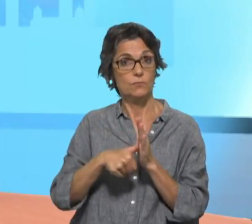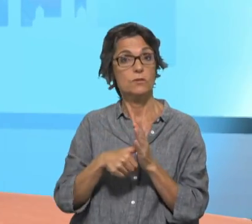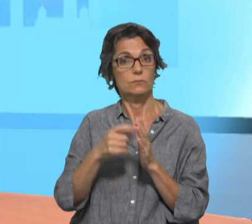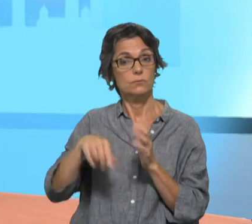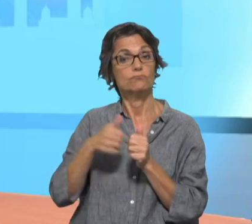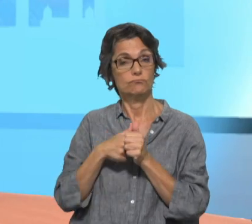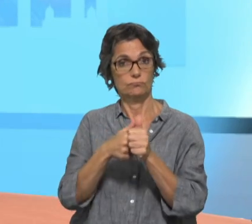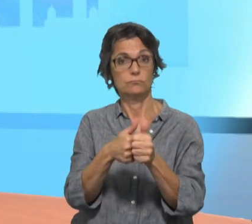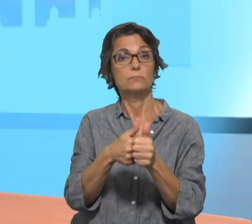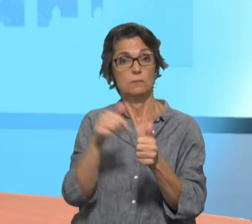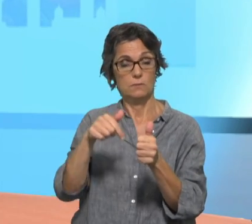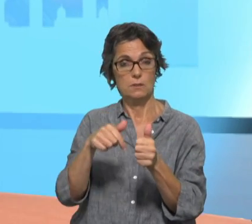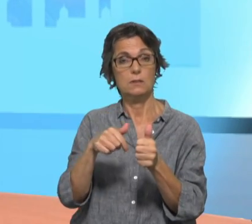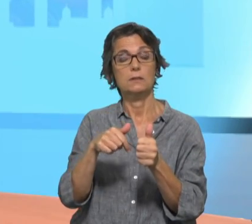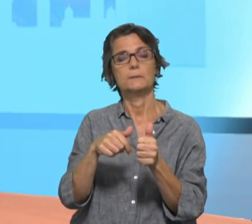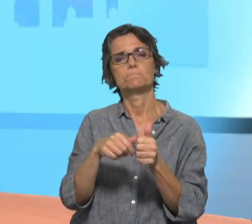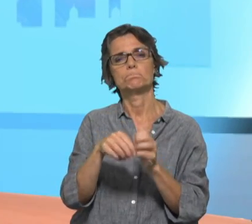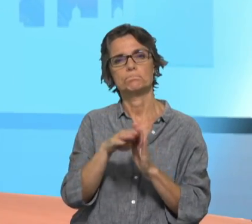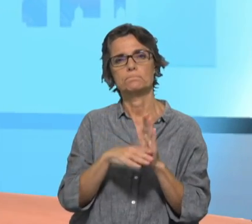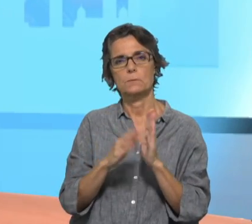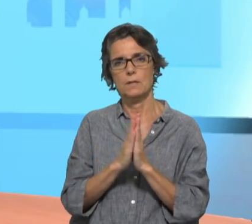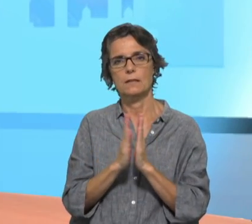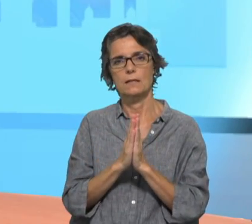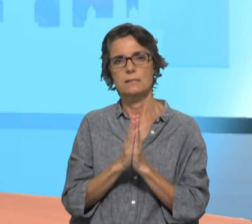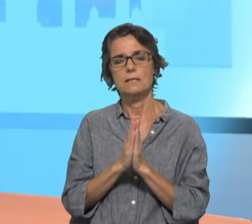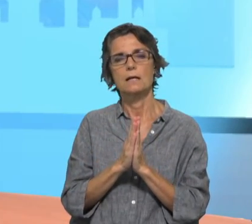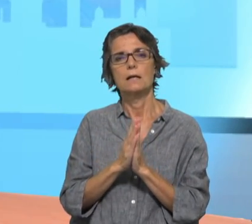vamos acompanhar aqui na Agência Eclésia ao longo